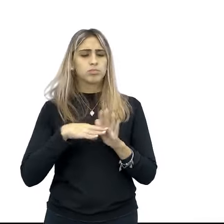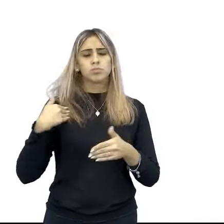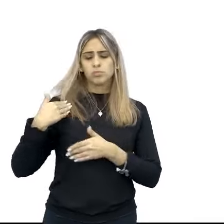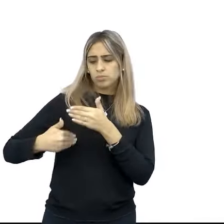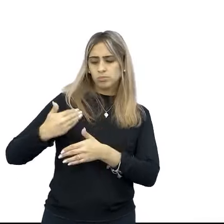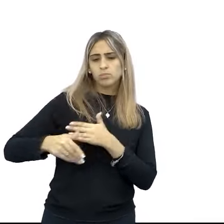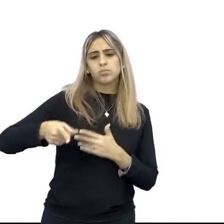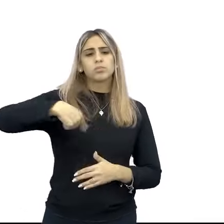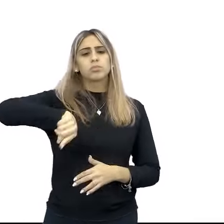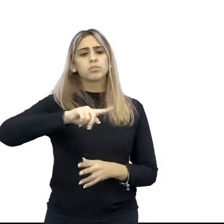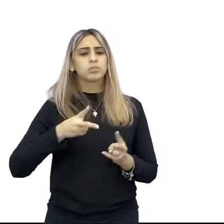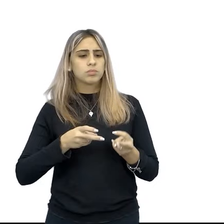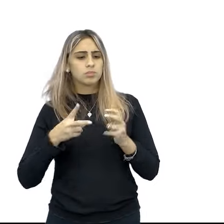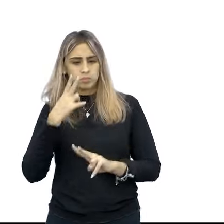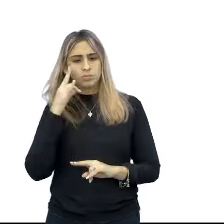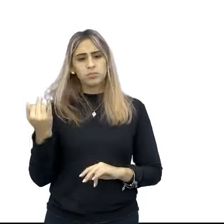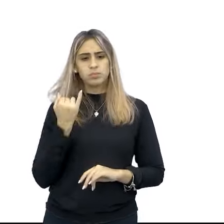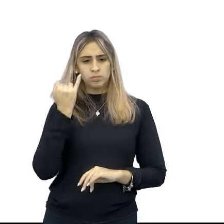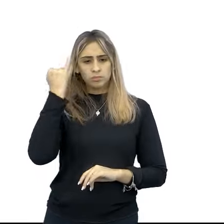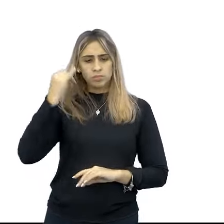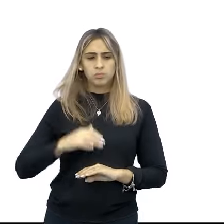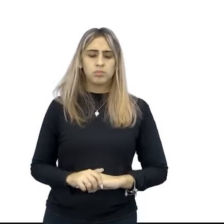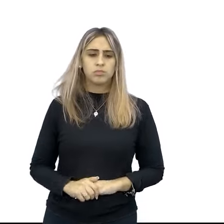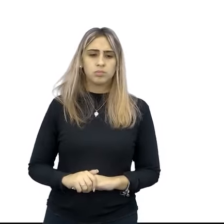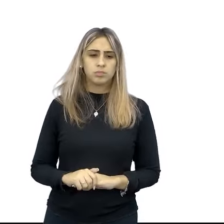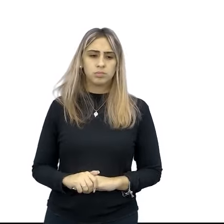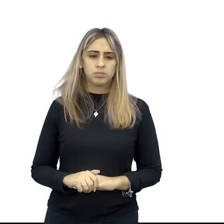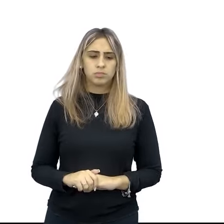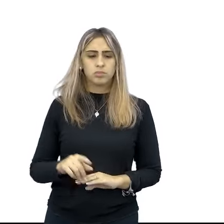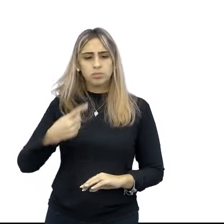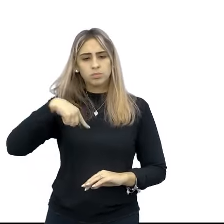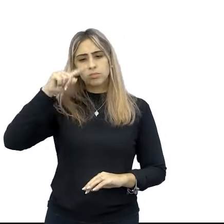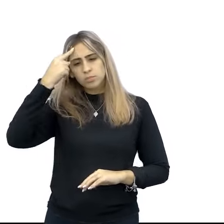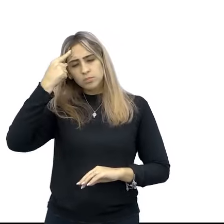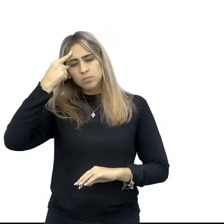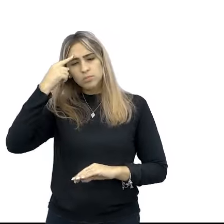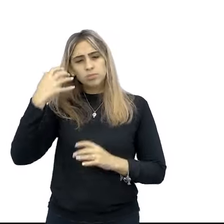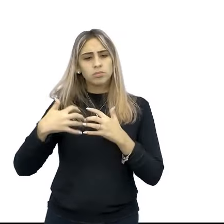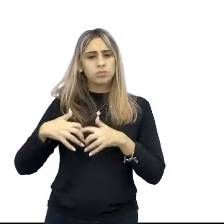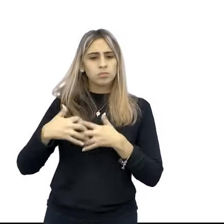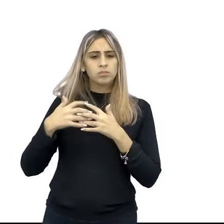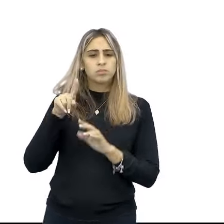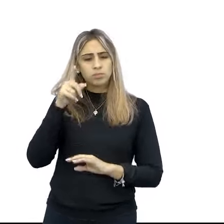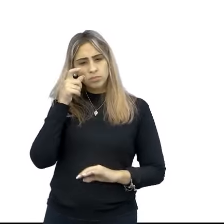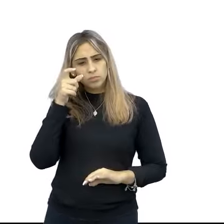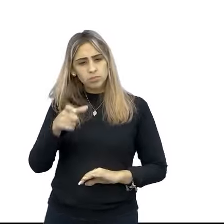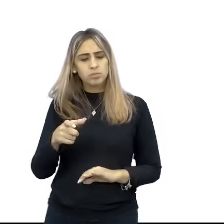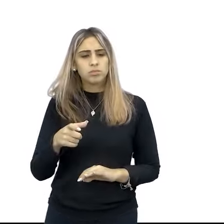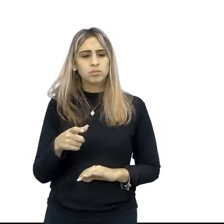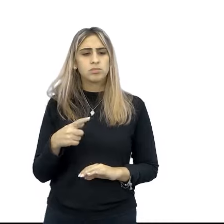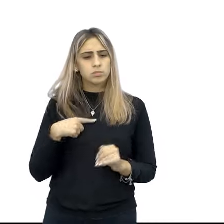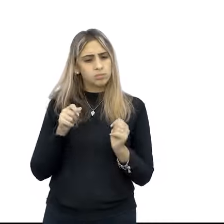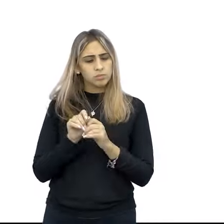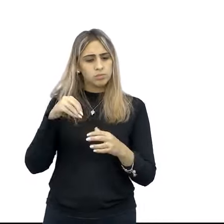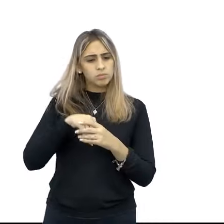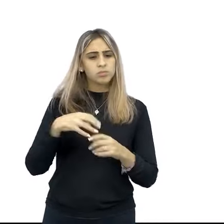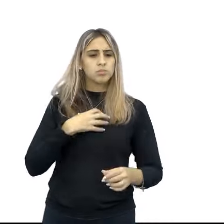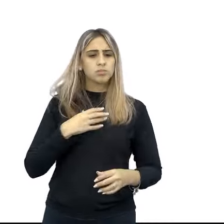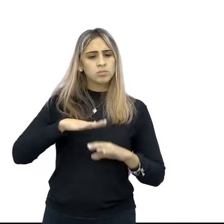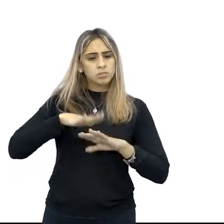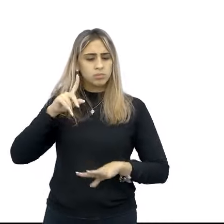procedimentos que vocês consideram importantes, que vocês pensam que é interessante abordar de maneira